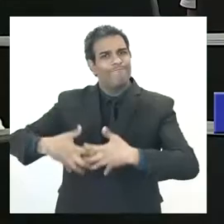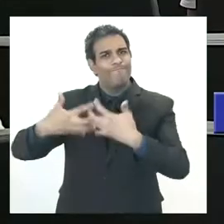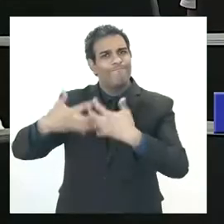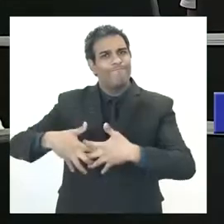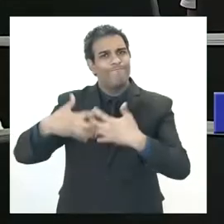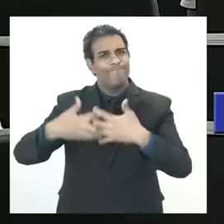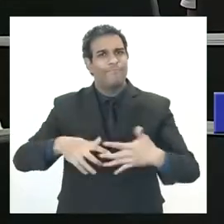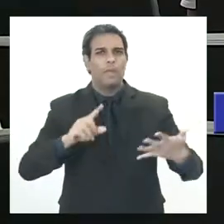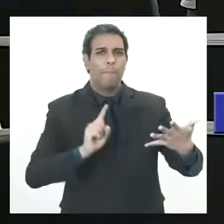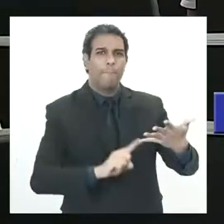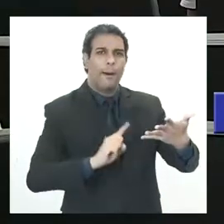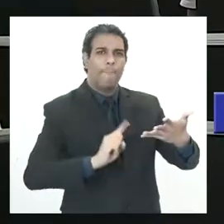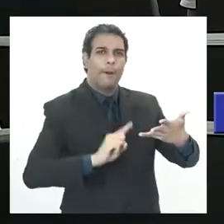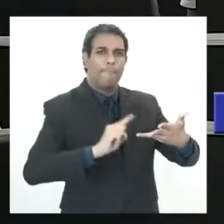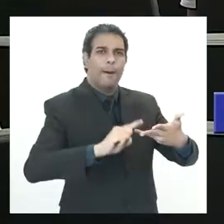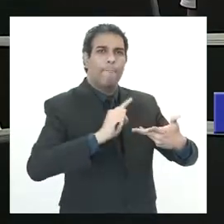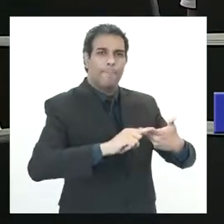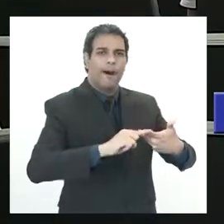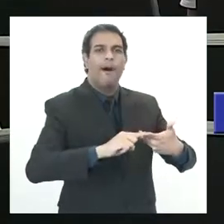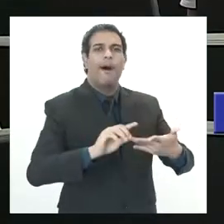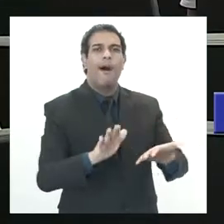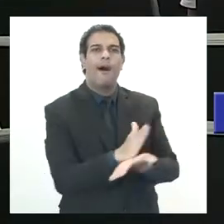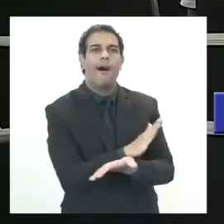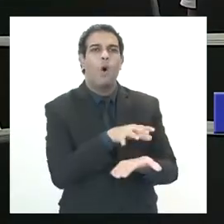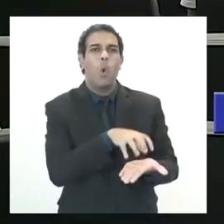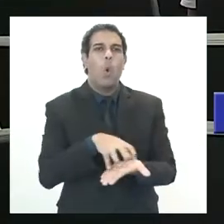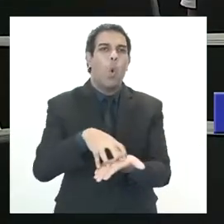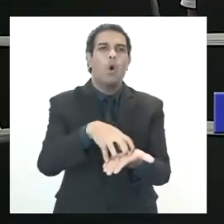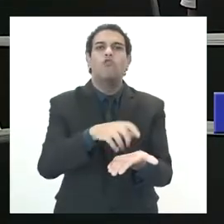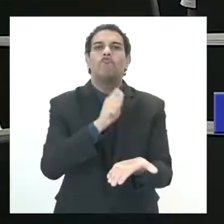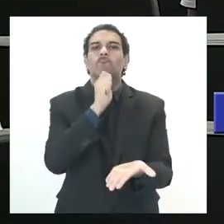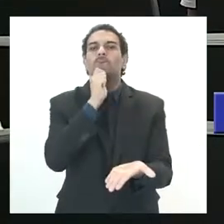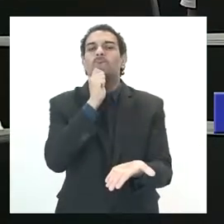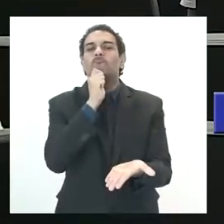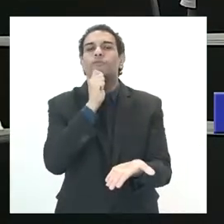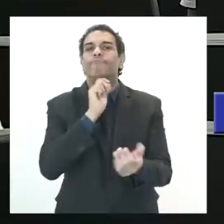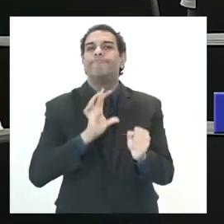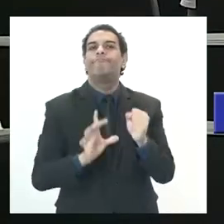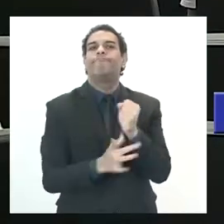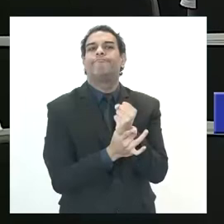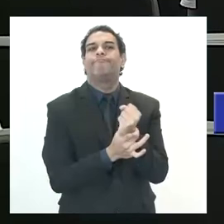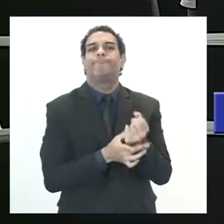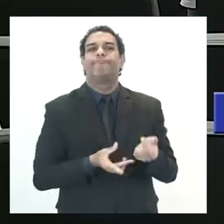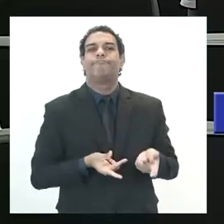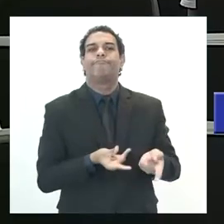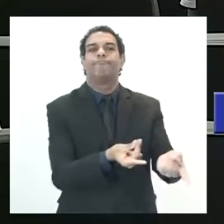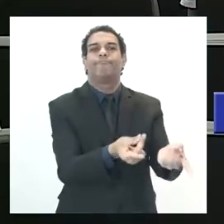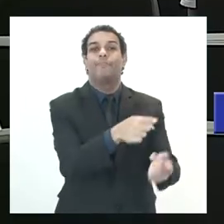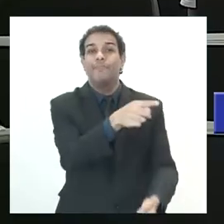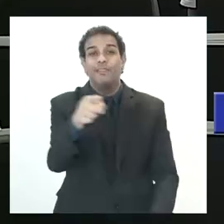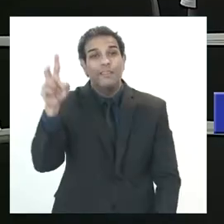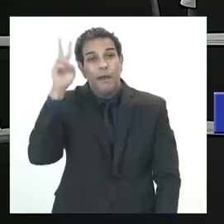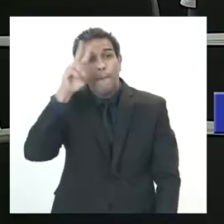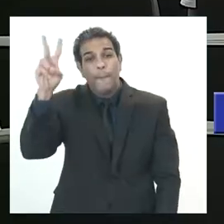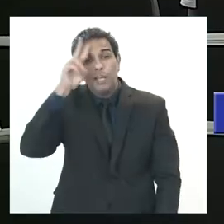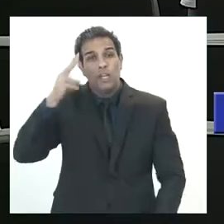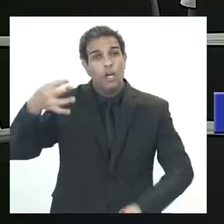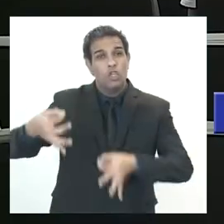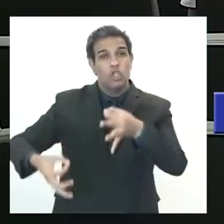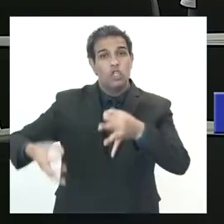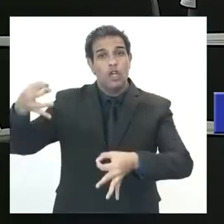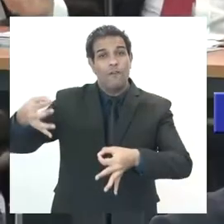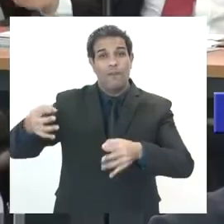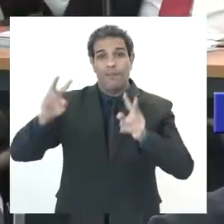determinados setores do serviço público sem estabilidade imaginam servidor do Tribunal de Contas sem estabilidade